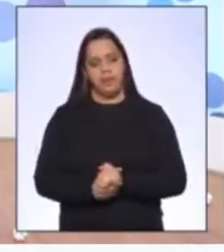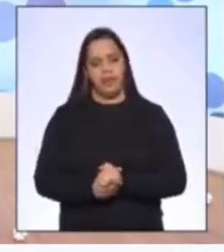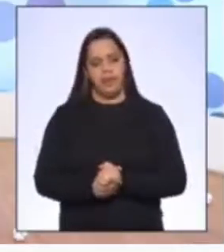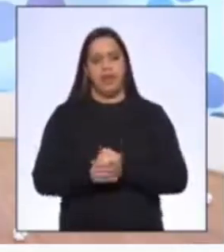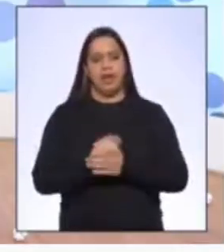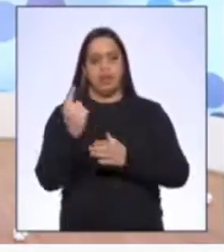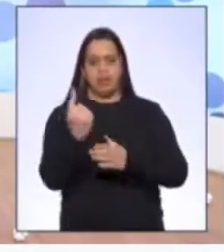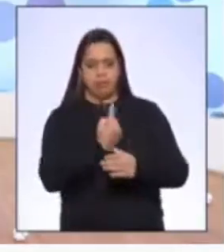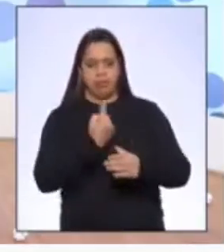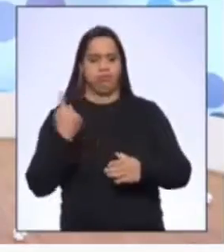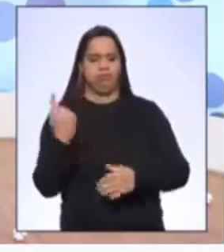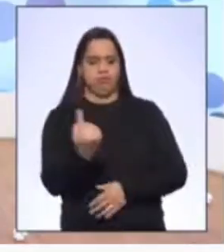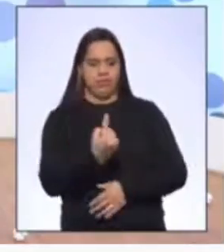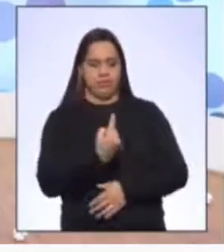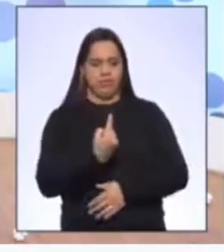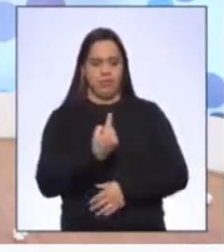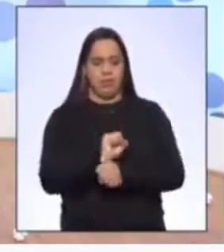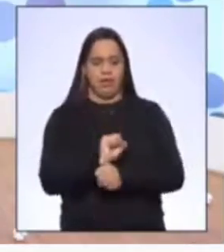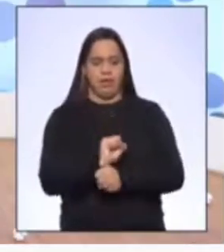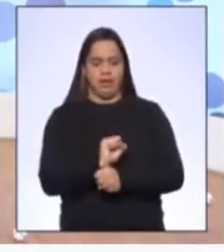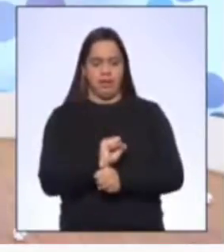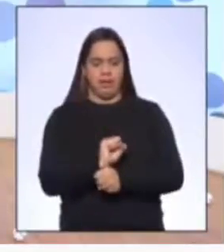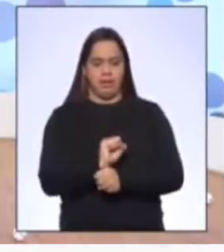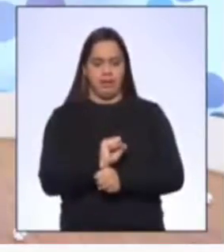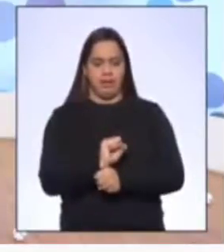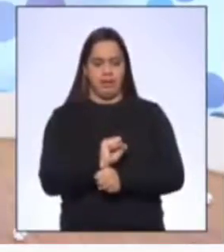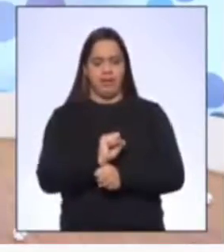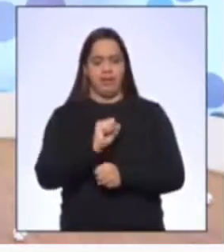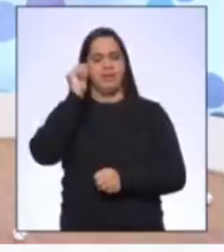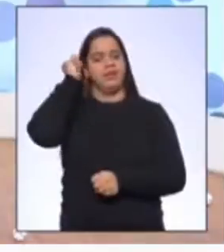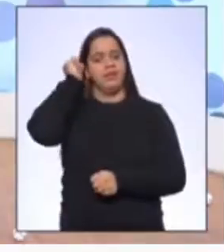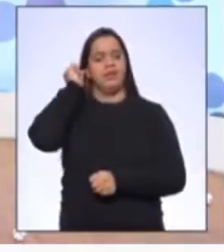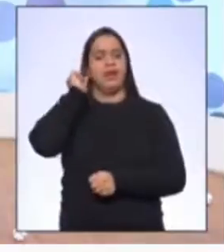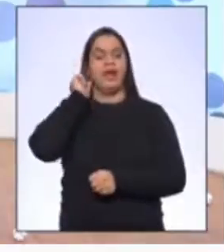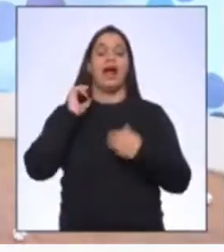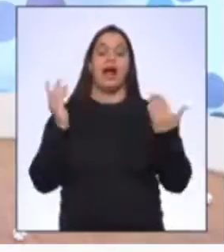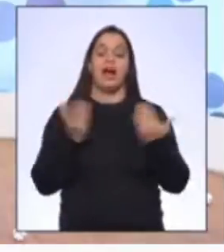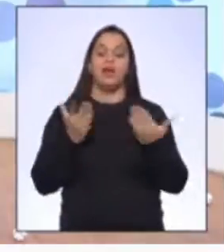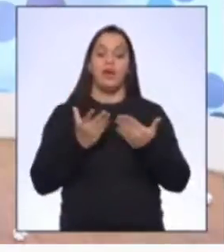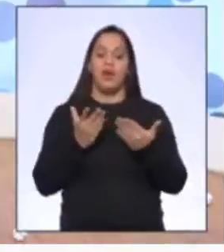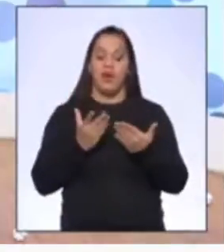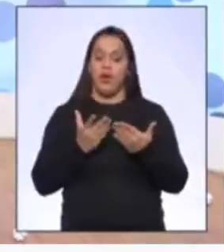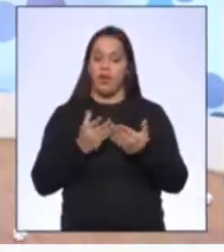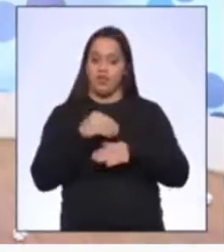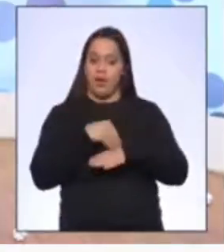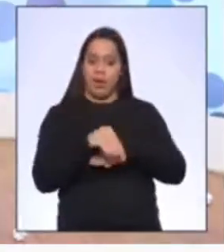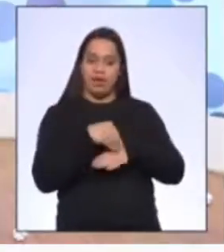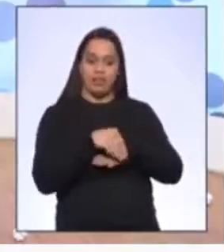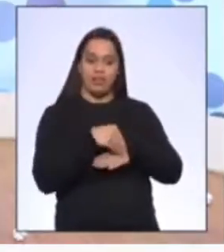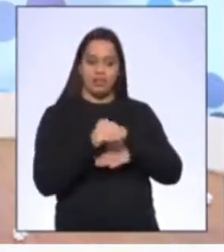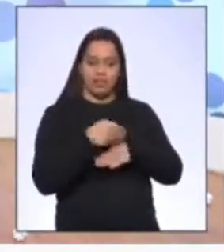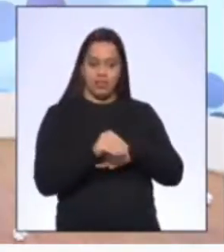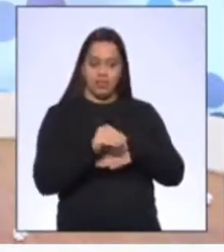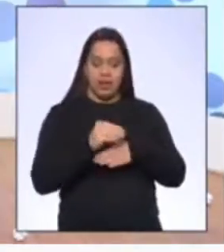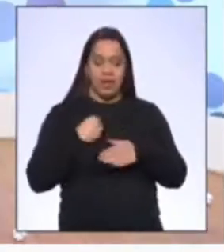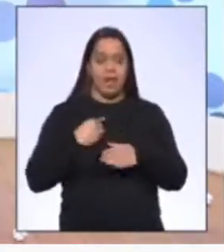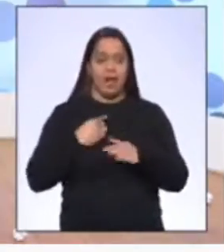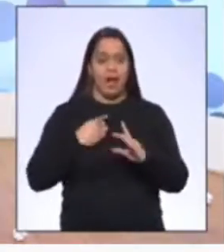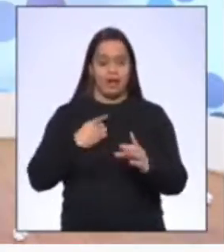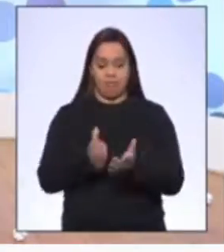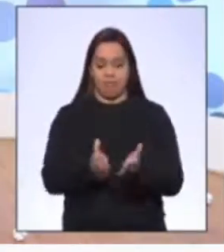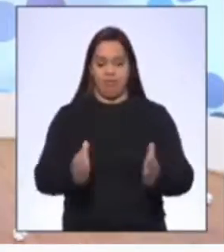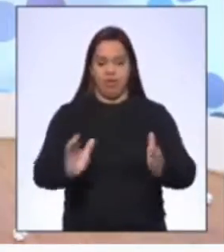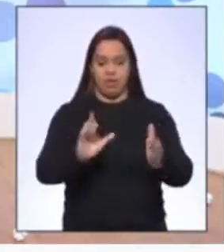gira-gira parou e aí agora eu vou vou dar alguns comandos para ela chegar até o sexto